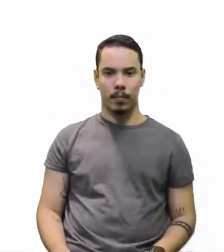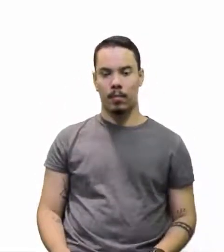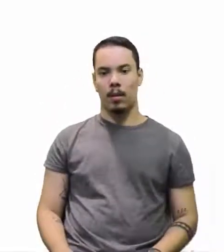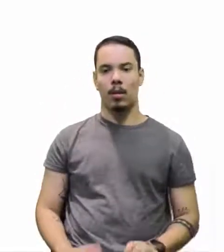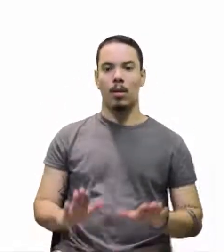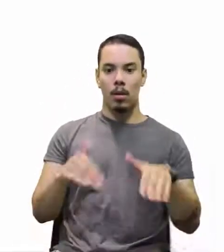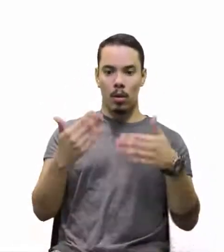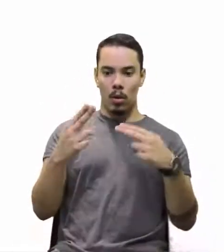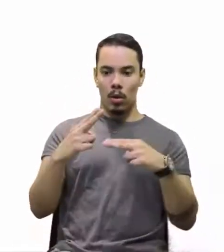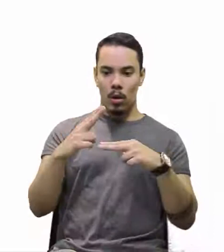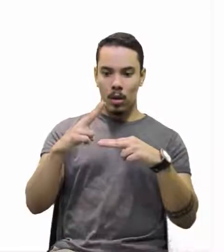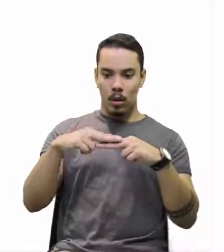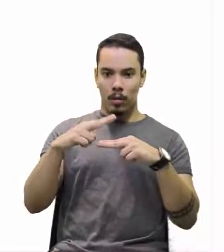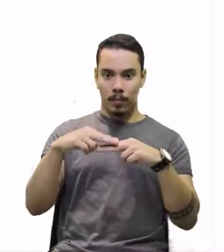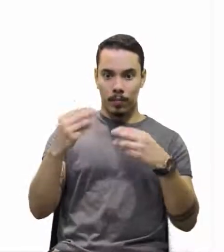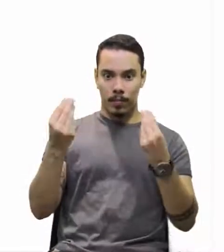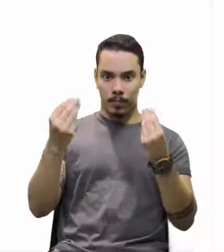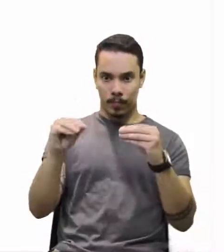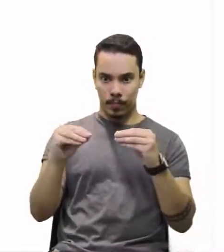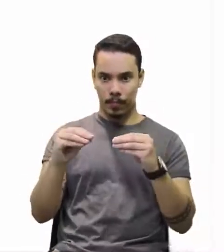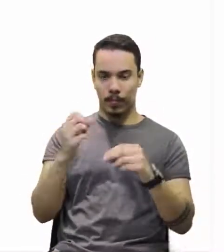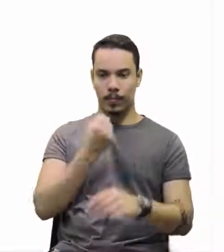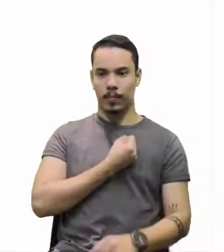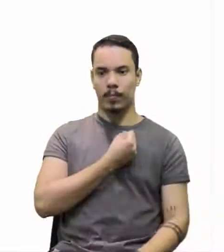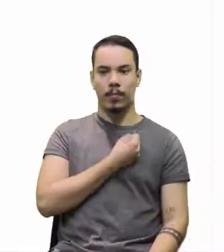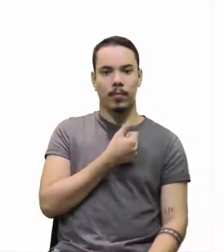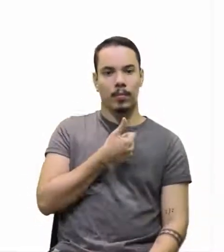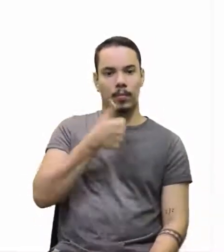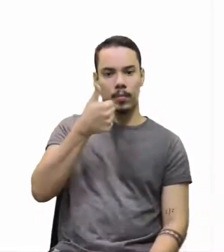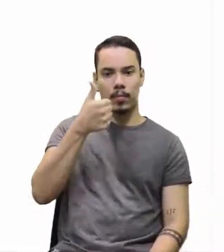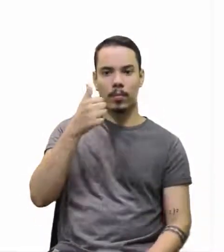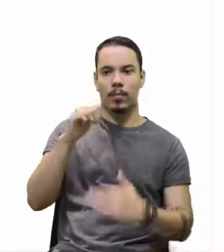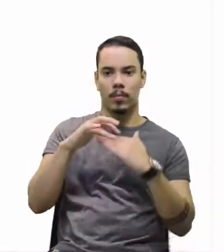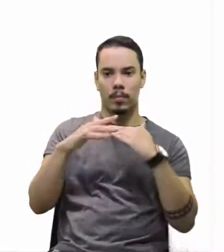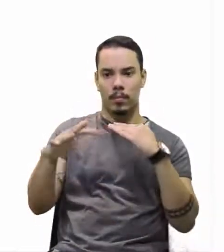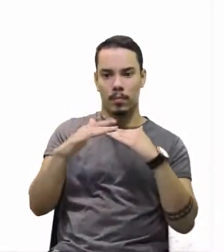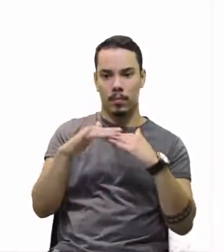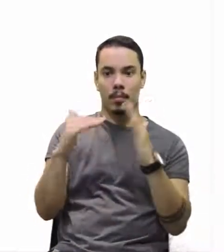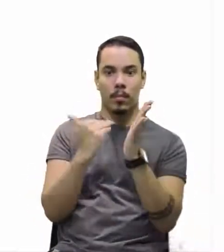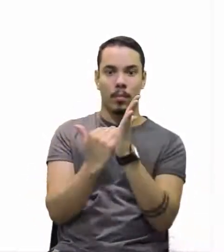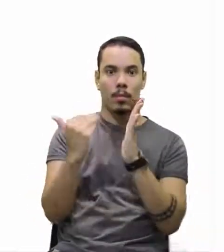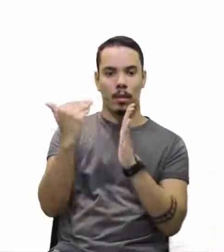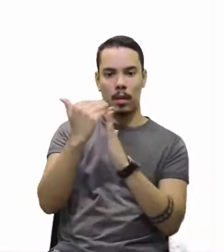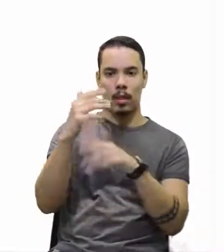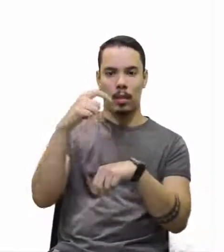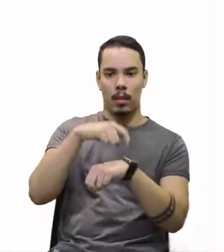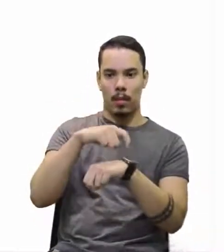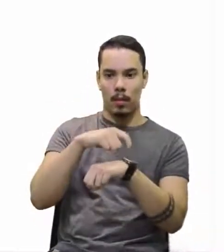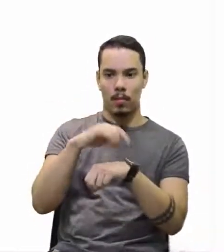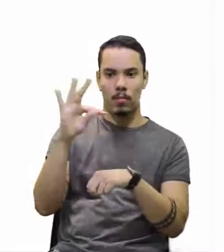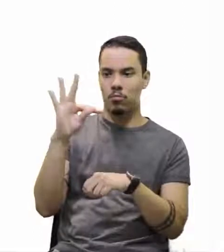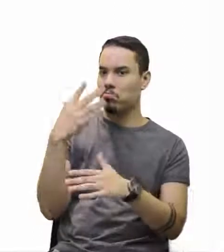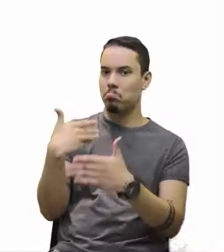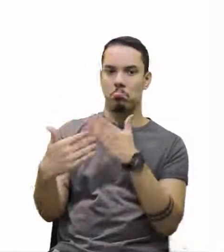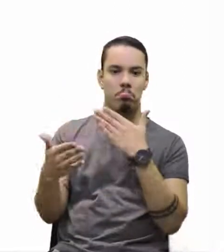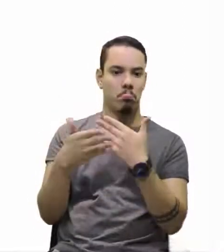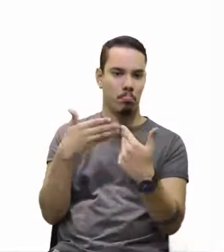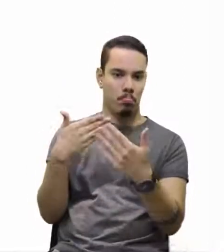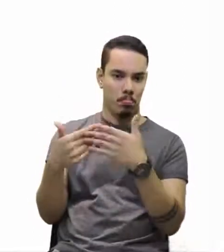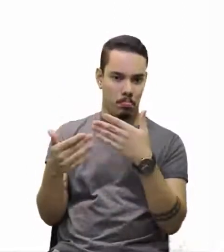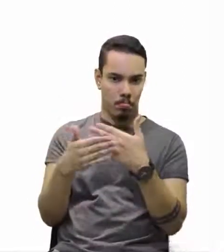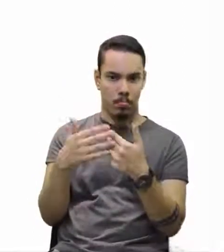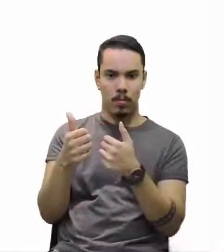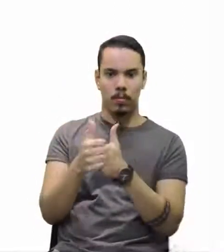Quando a chave é colocada na posição 1, a intensidade da corrente I cresce com um tempo T, qualquer medido, né?